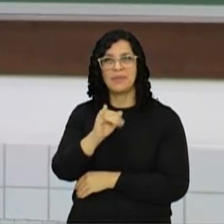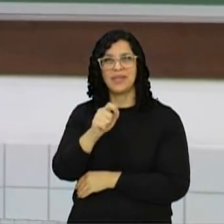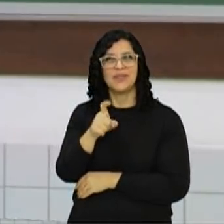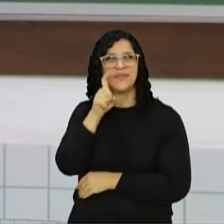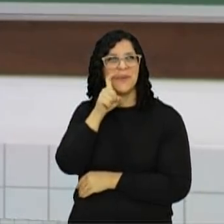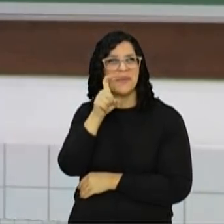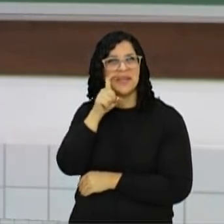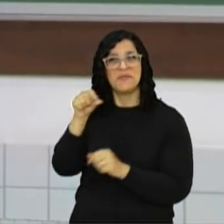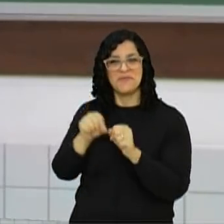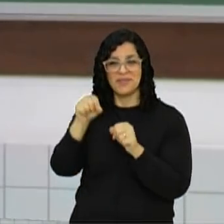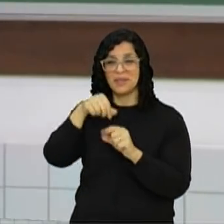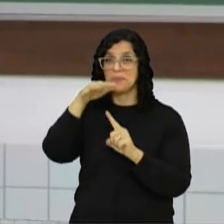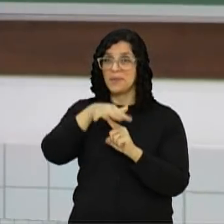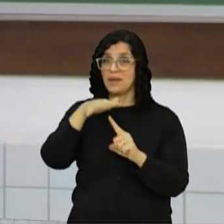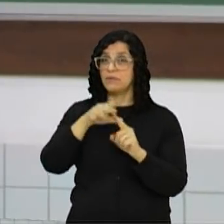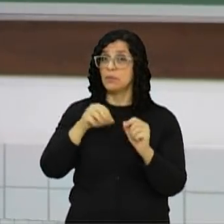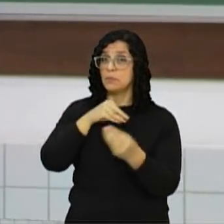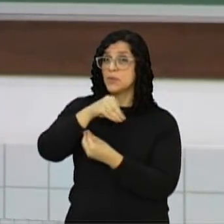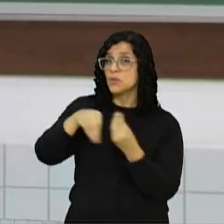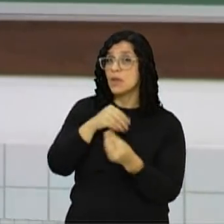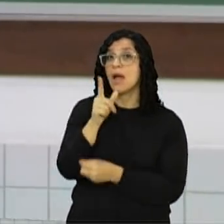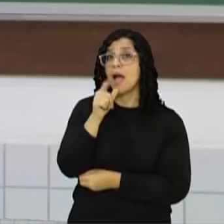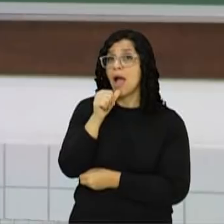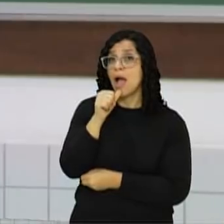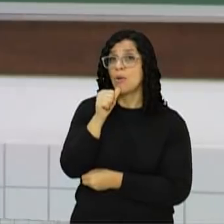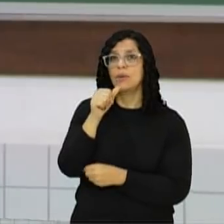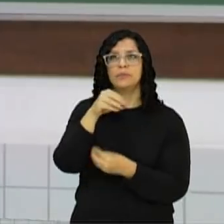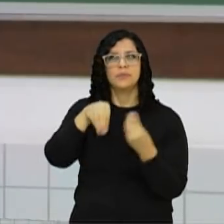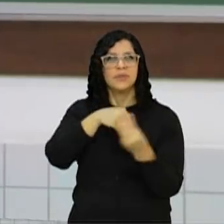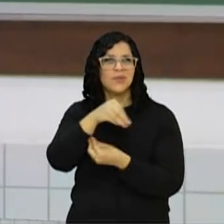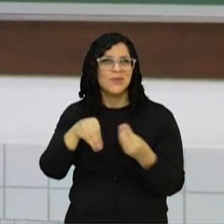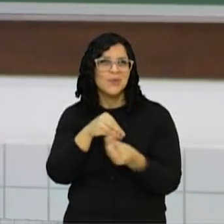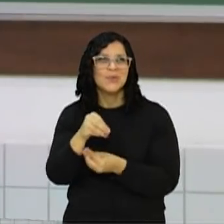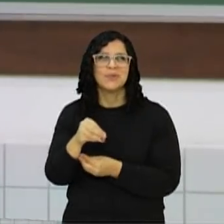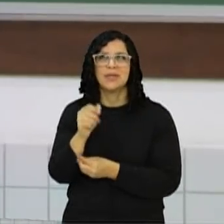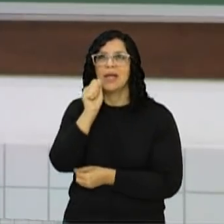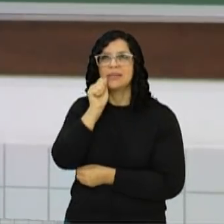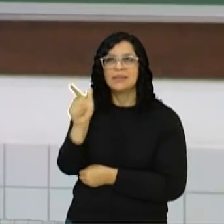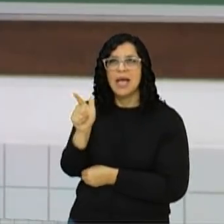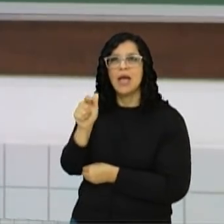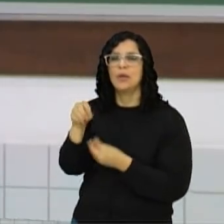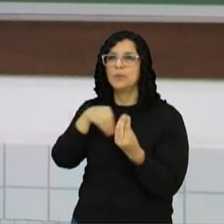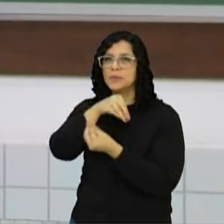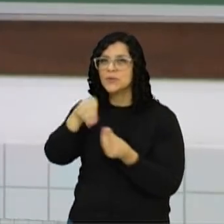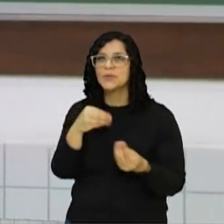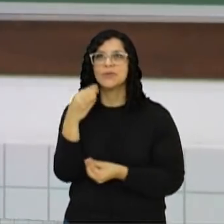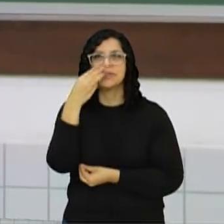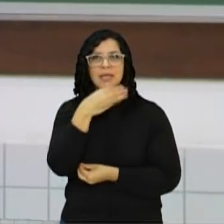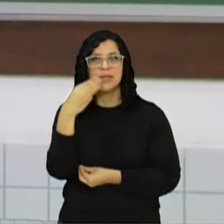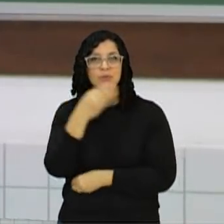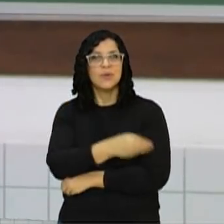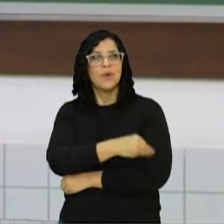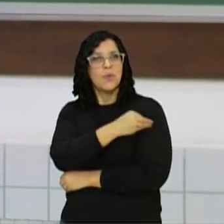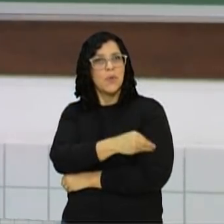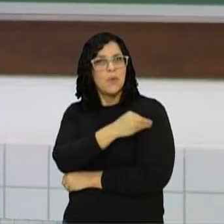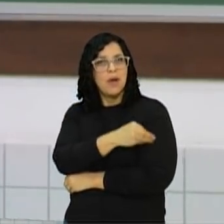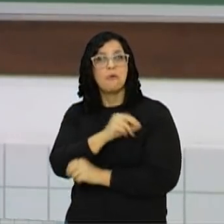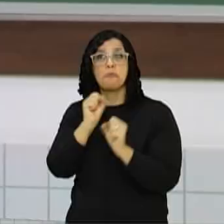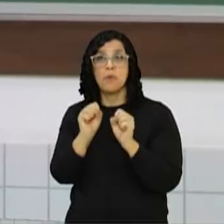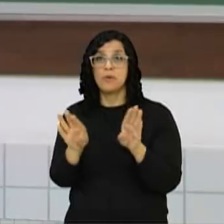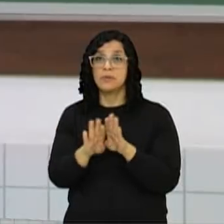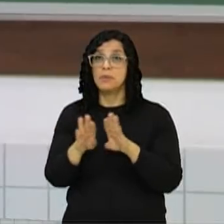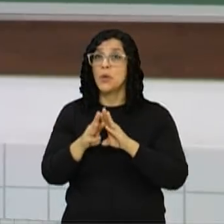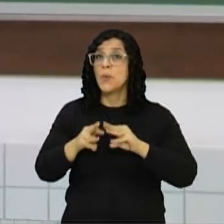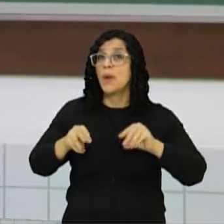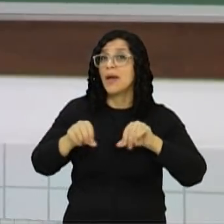Paraná. Então você já viu que pode misturar água com açúcar, água com o sal, água com o álcool líquido ou